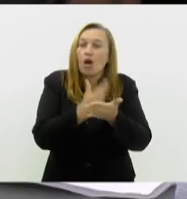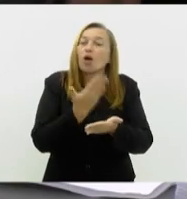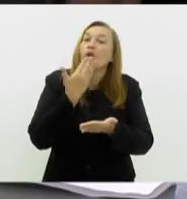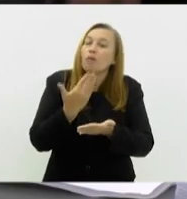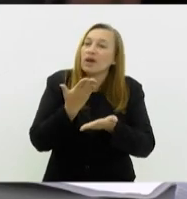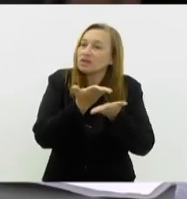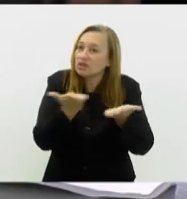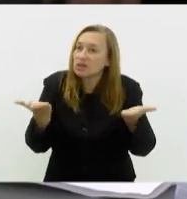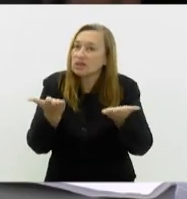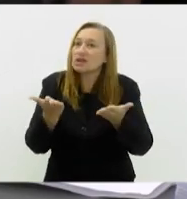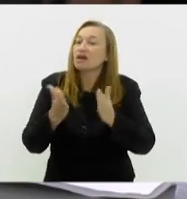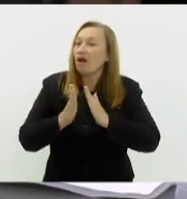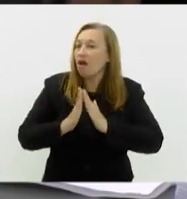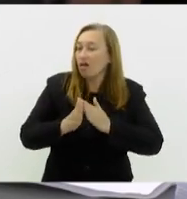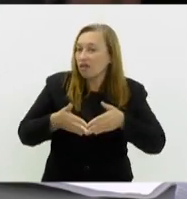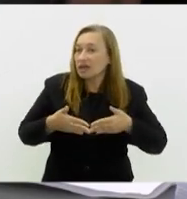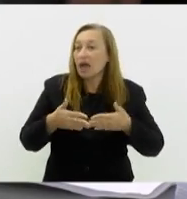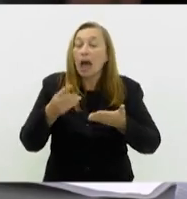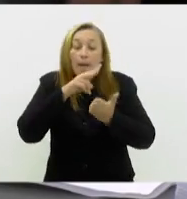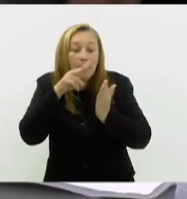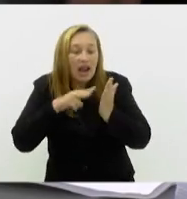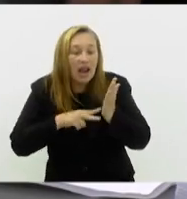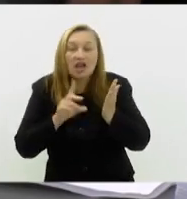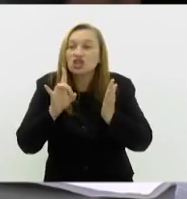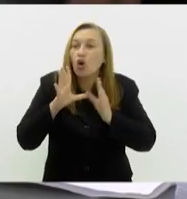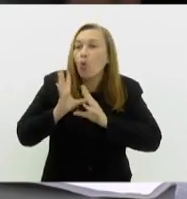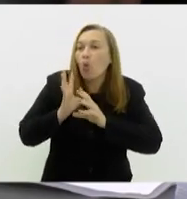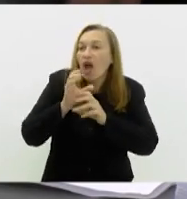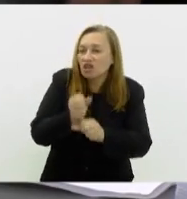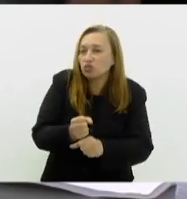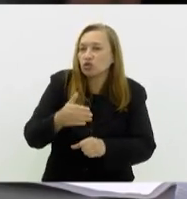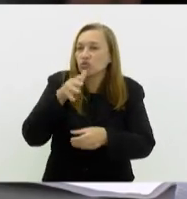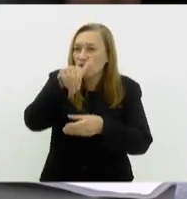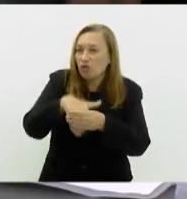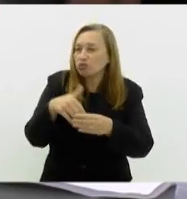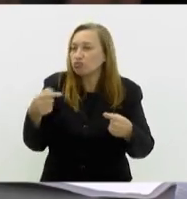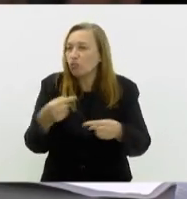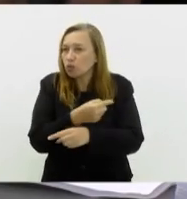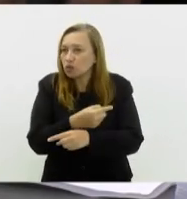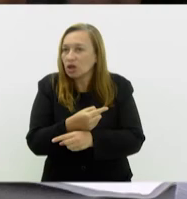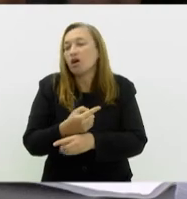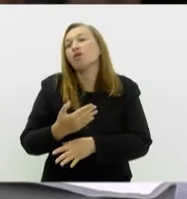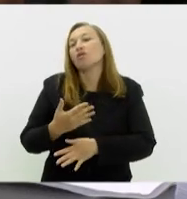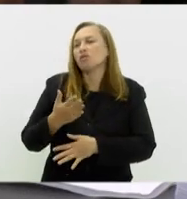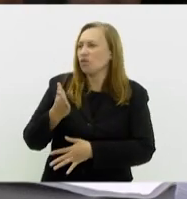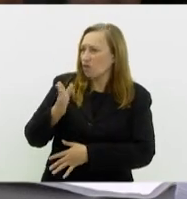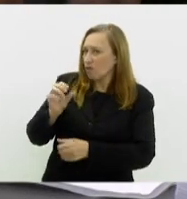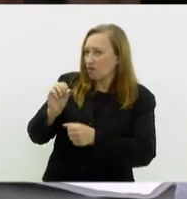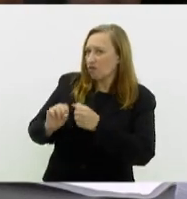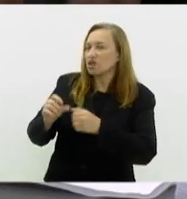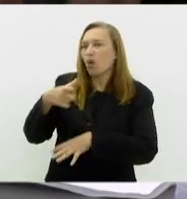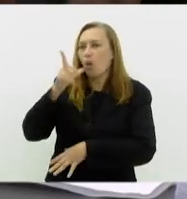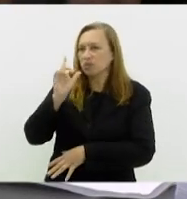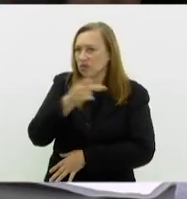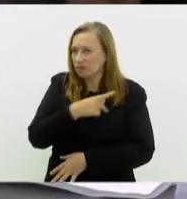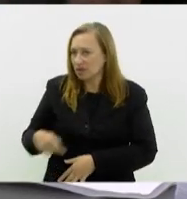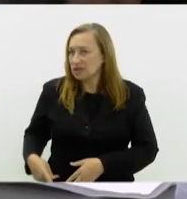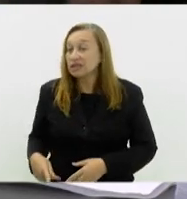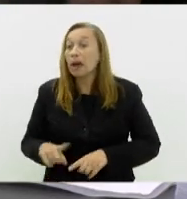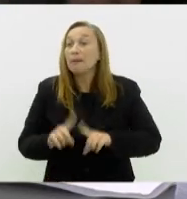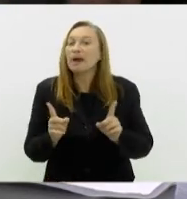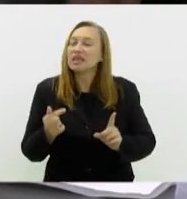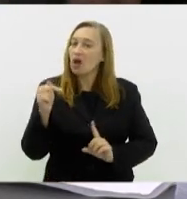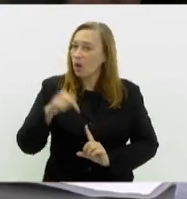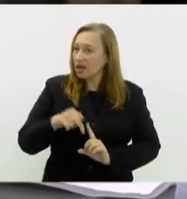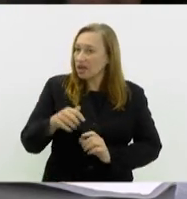excelências licença para ler apenas o resumo do meu voto divergente foi isso que vossa excelência fez ontem mas como eu tava